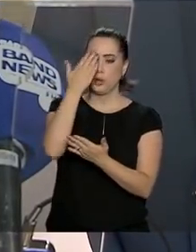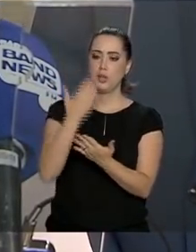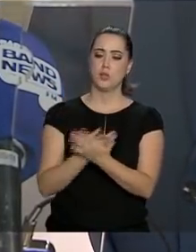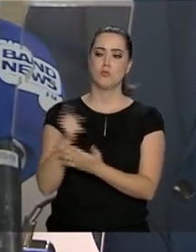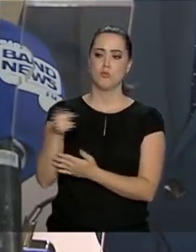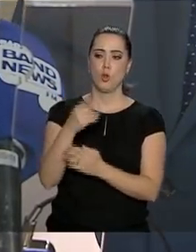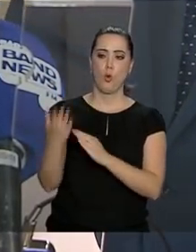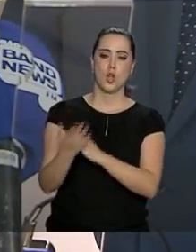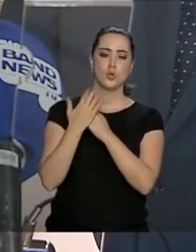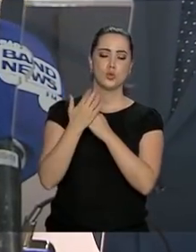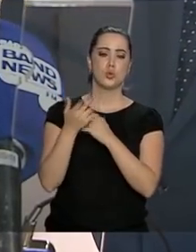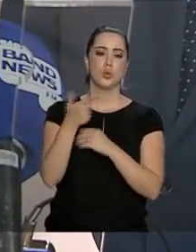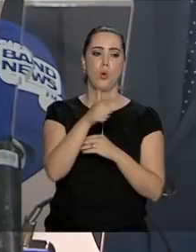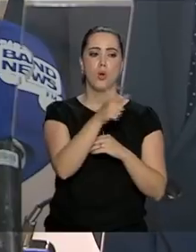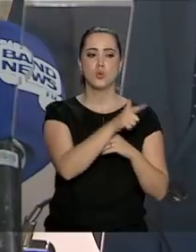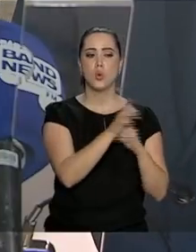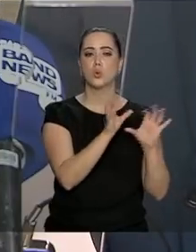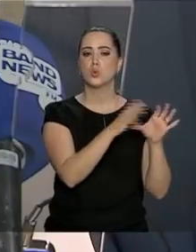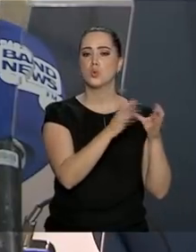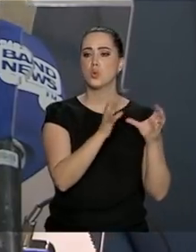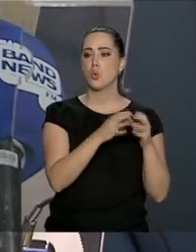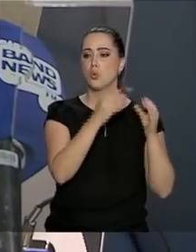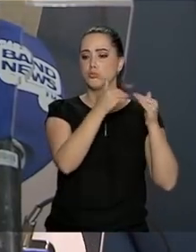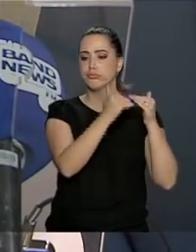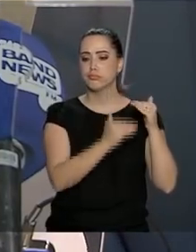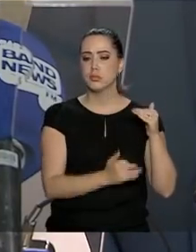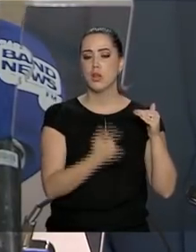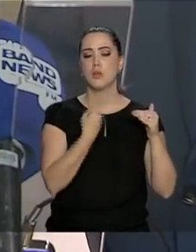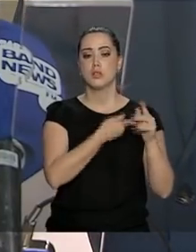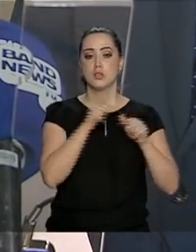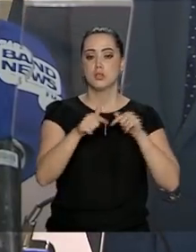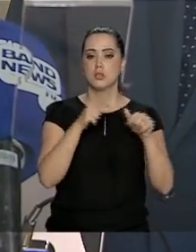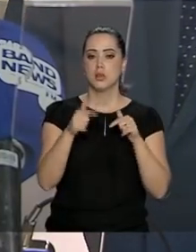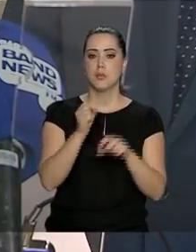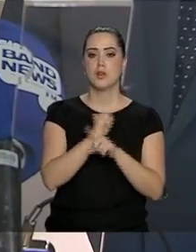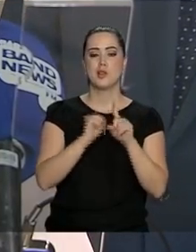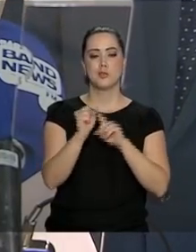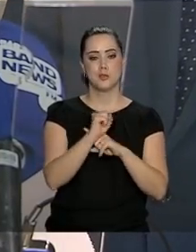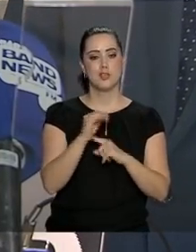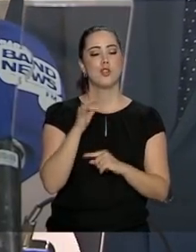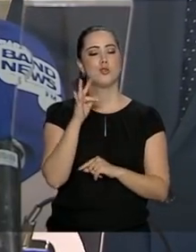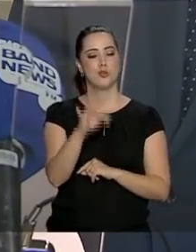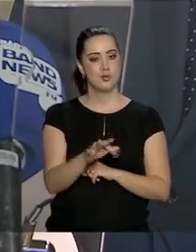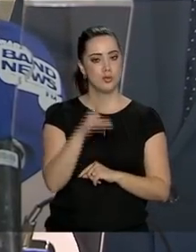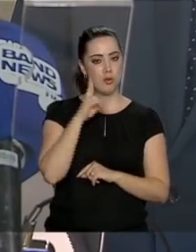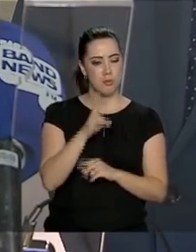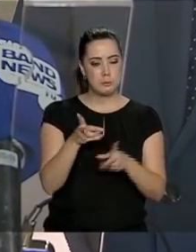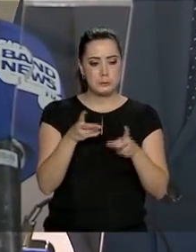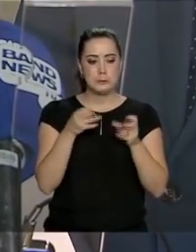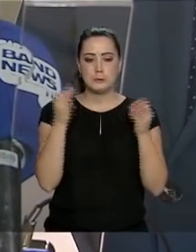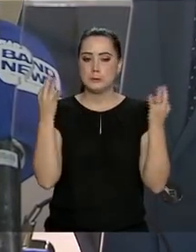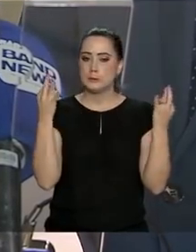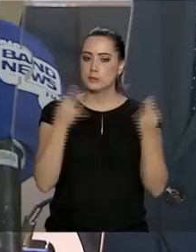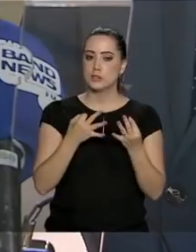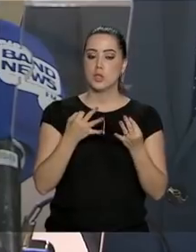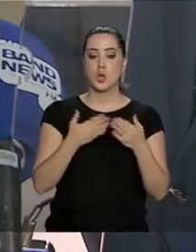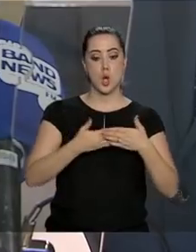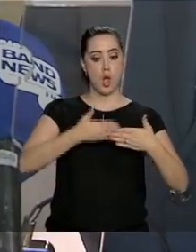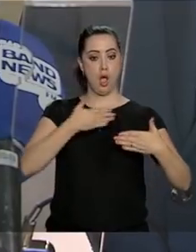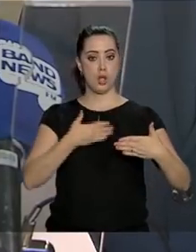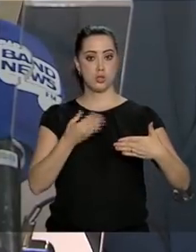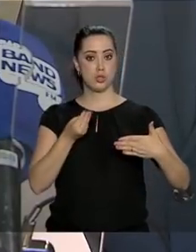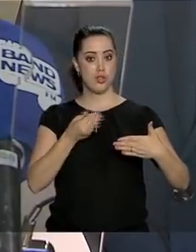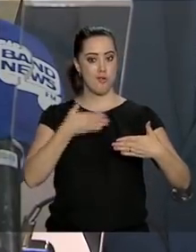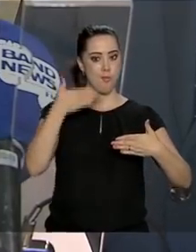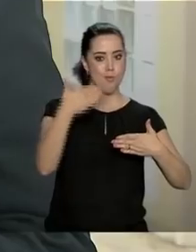apoio deles, assim como outros entes, como eu falei, nós faremos um trabalho que a sociedade terá percepção concreta do